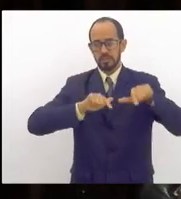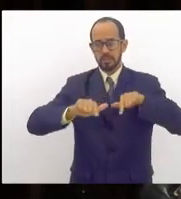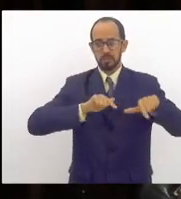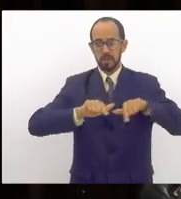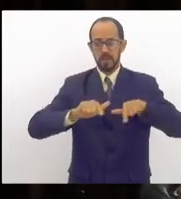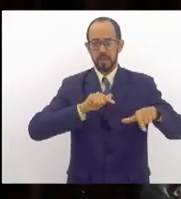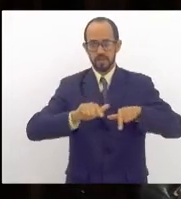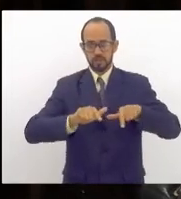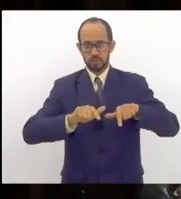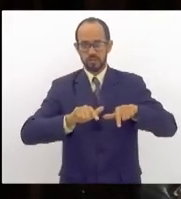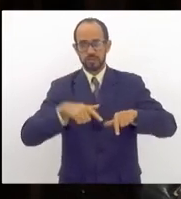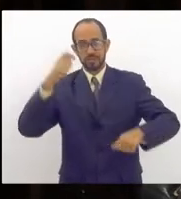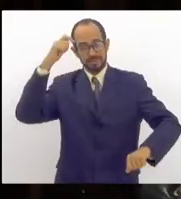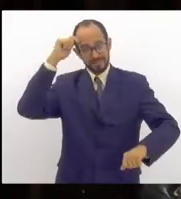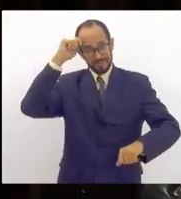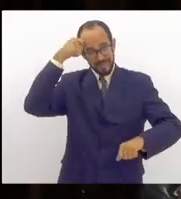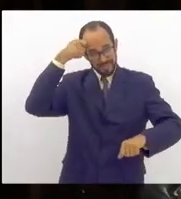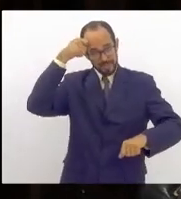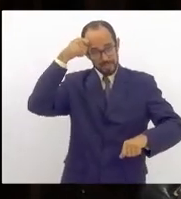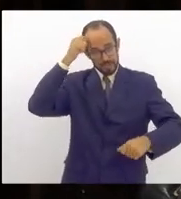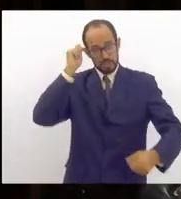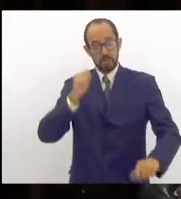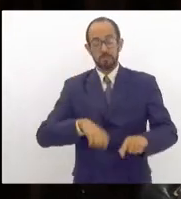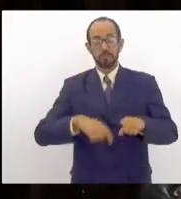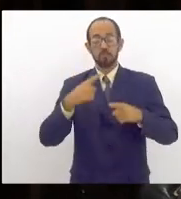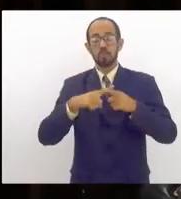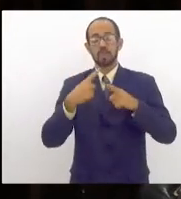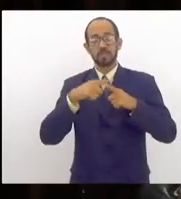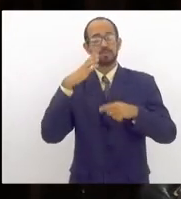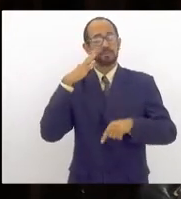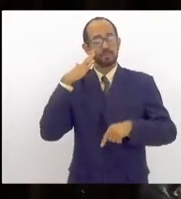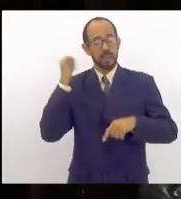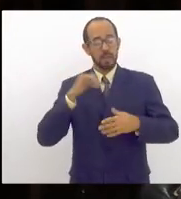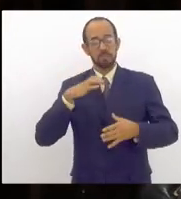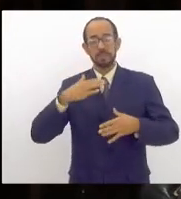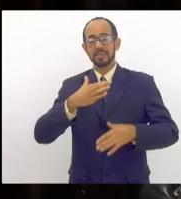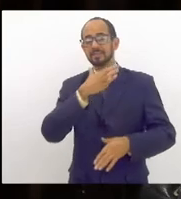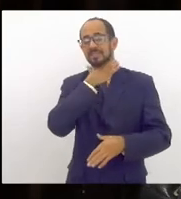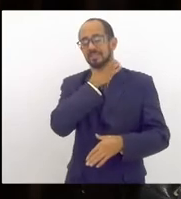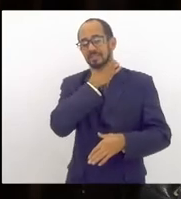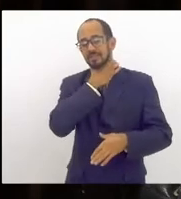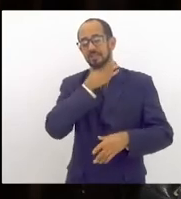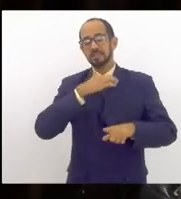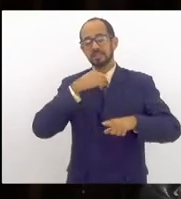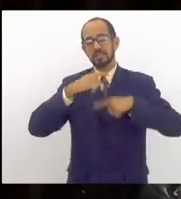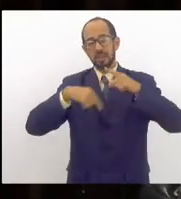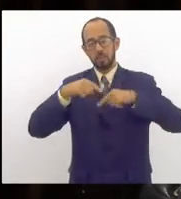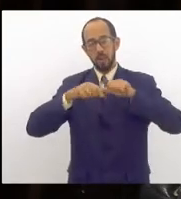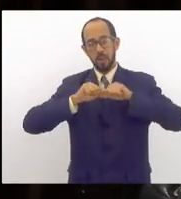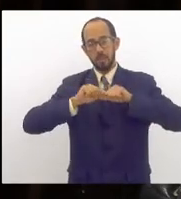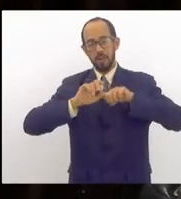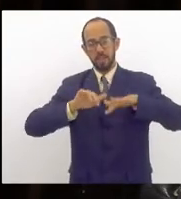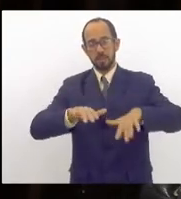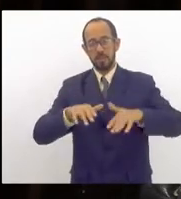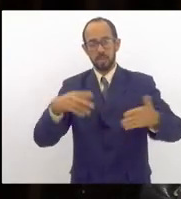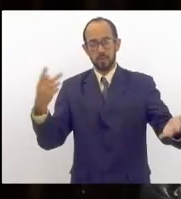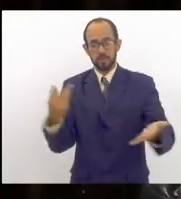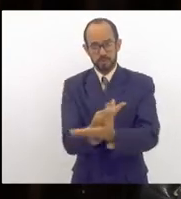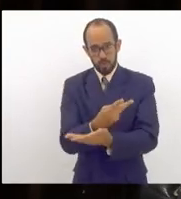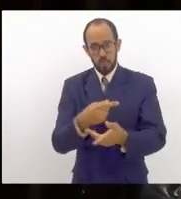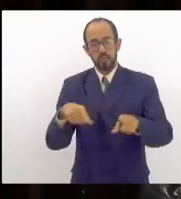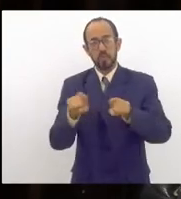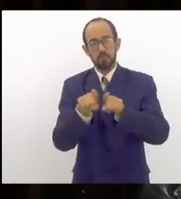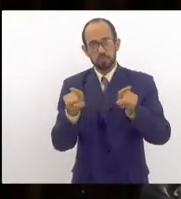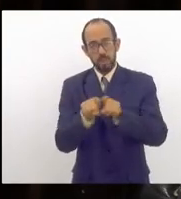trabalhadoras mulheres negras porque a gente sabe que nessa crise nesse processo pós pandemia e o que foi a